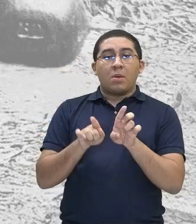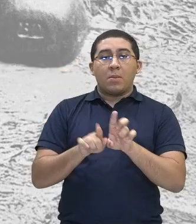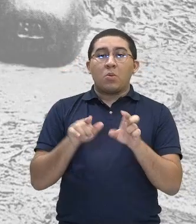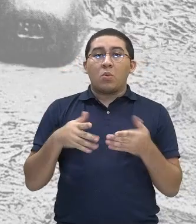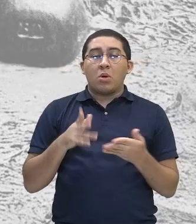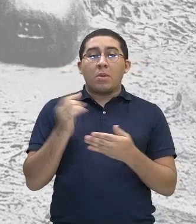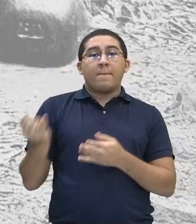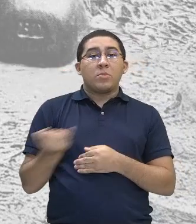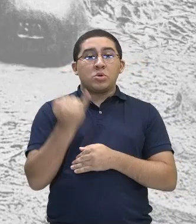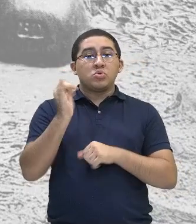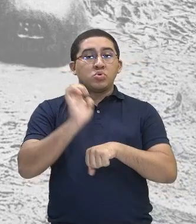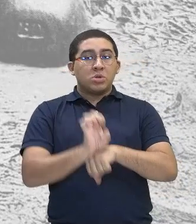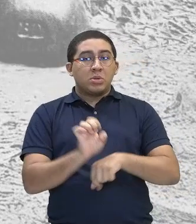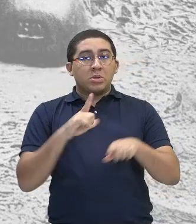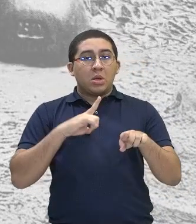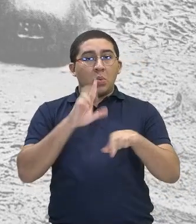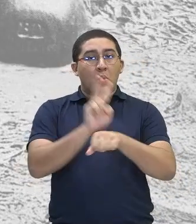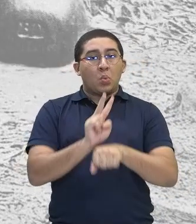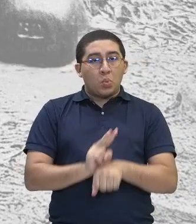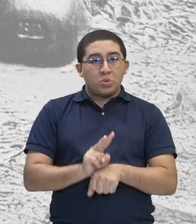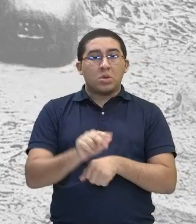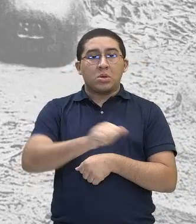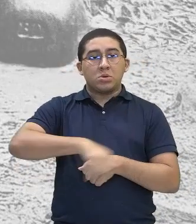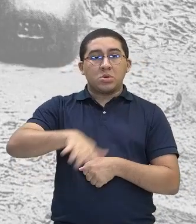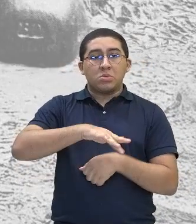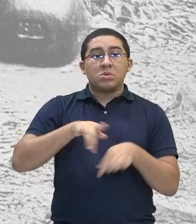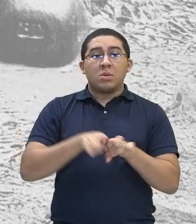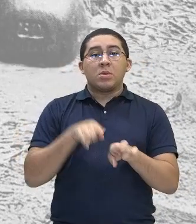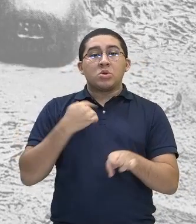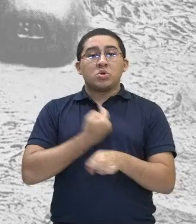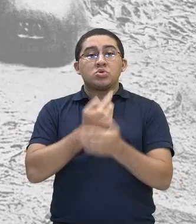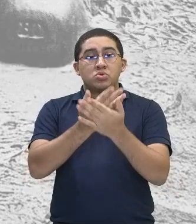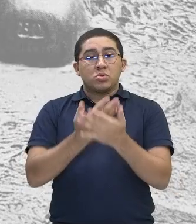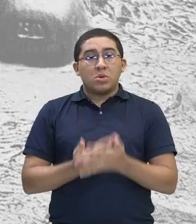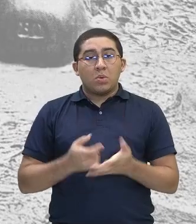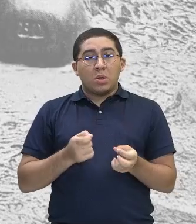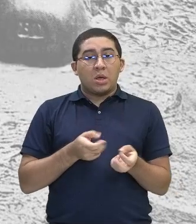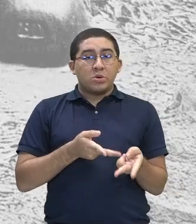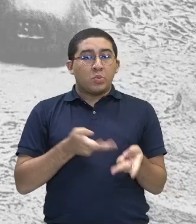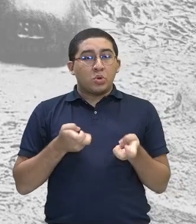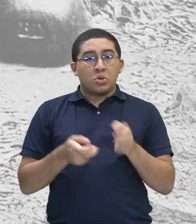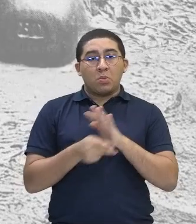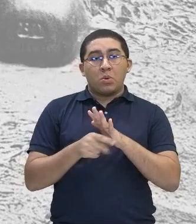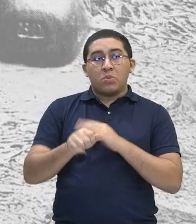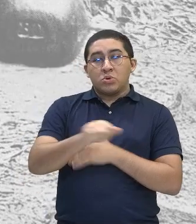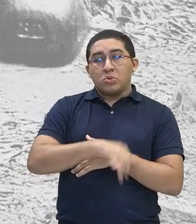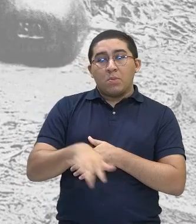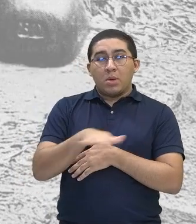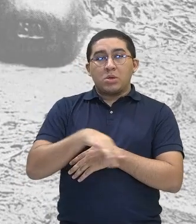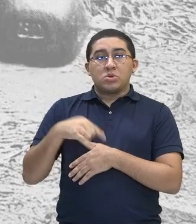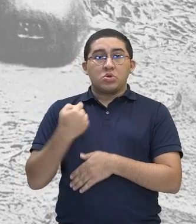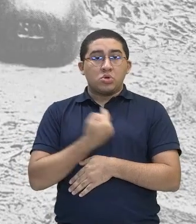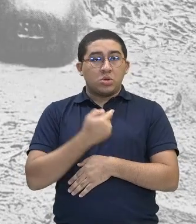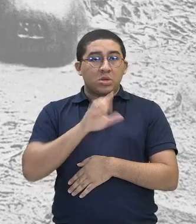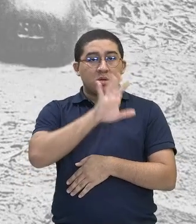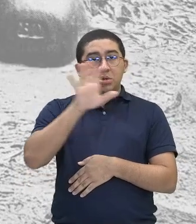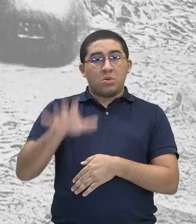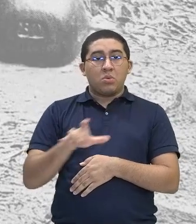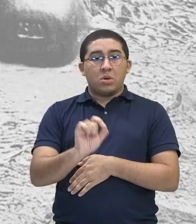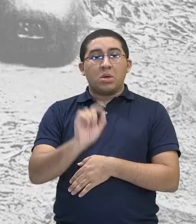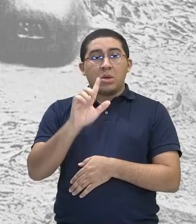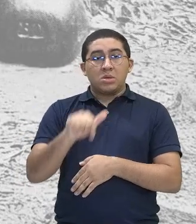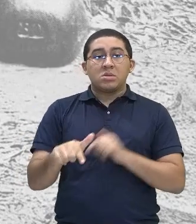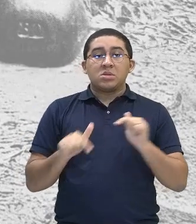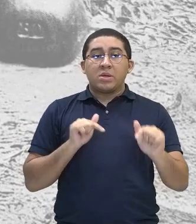para preservar a nossa região. A gente também vai estudar sobre essa exploração do território aqui da nossa região com esse